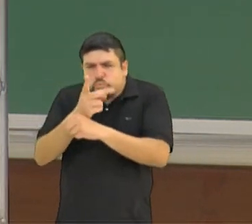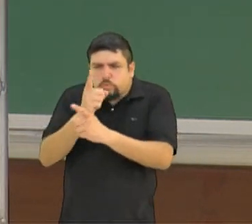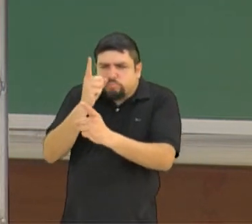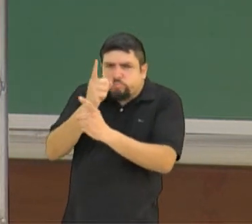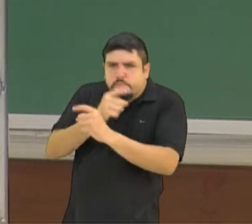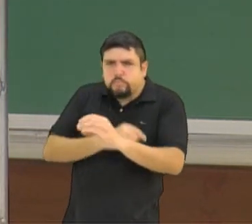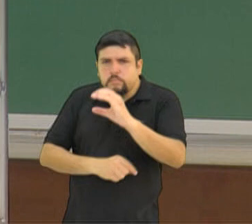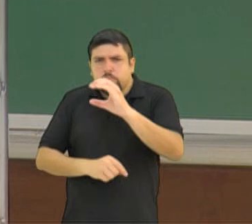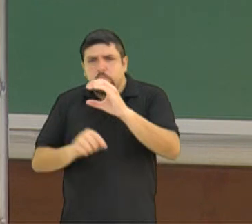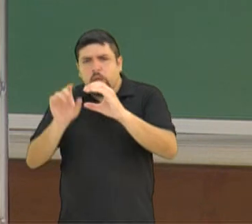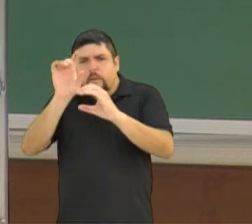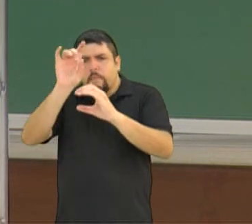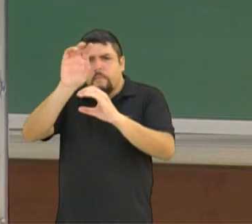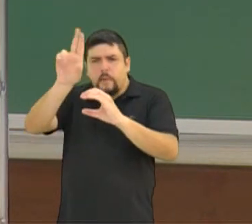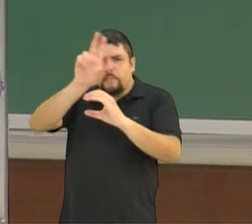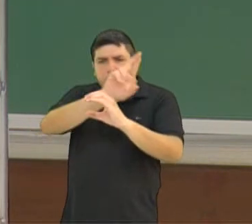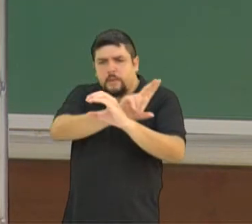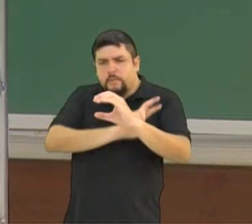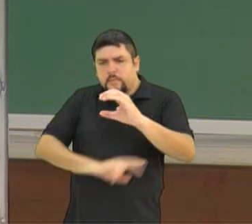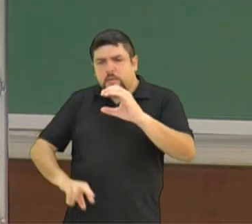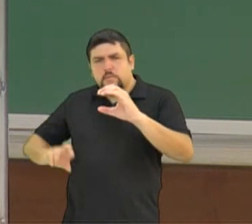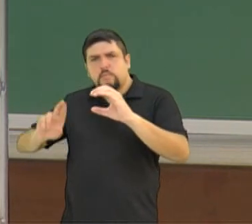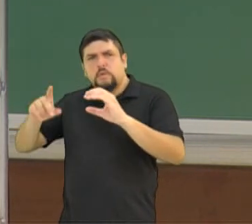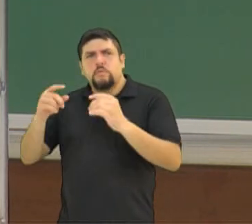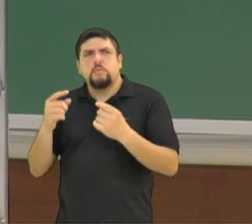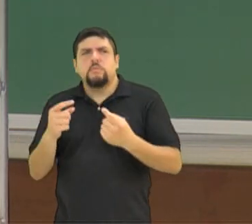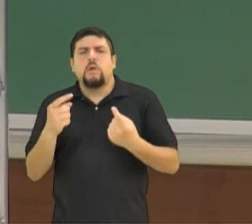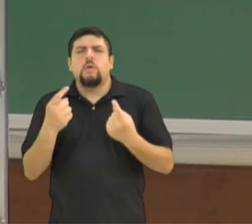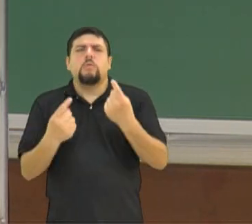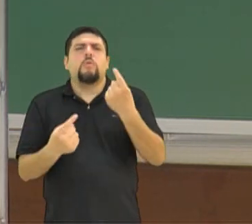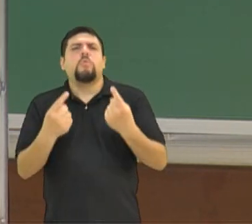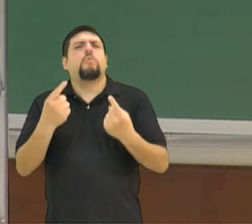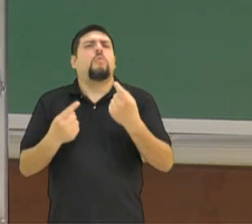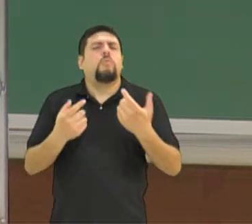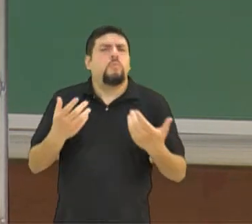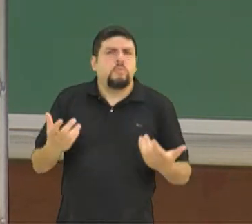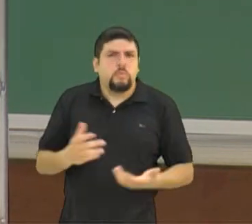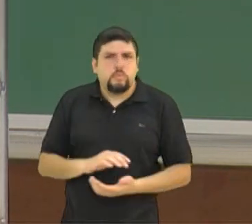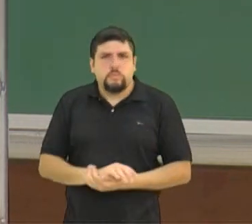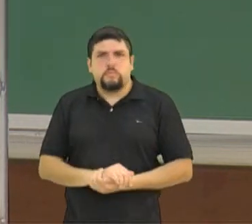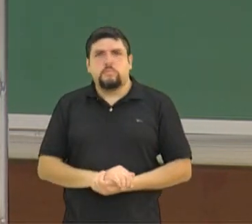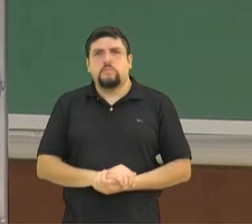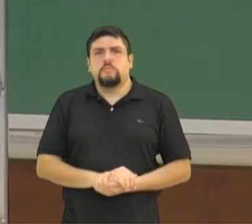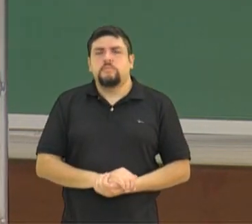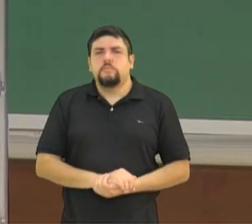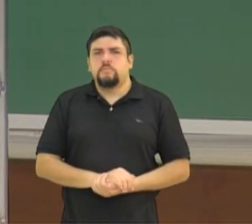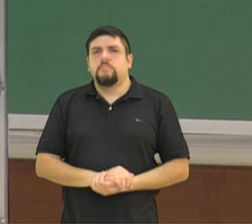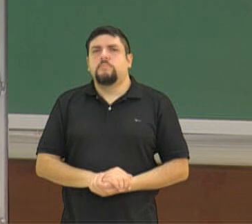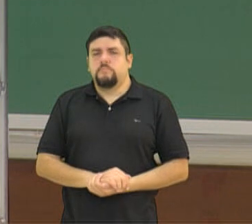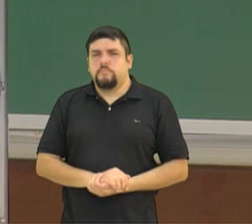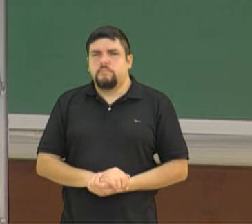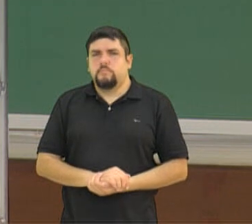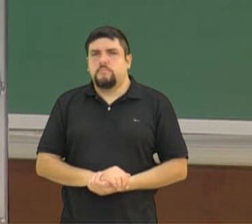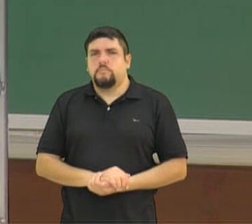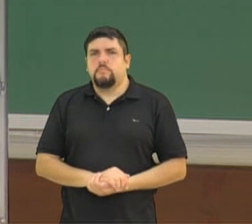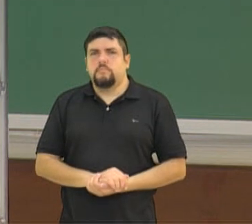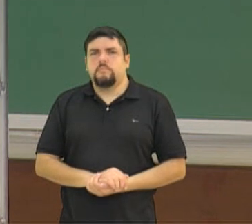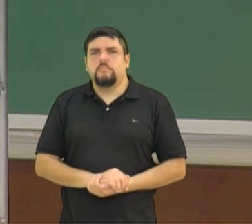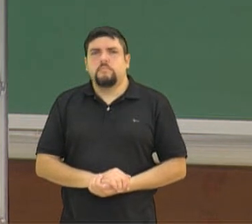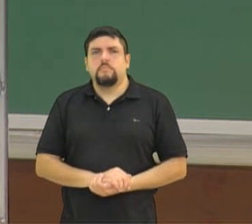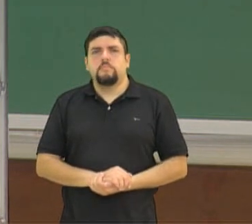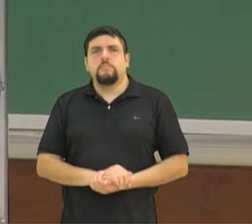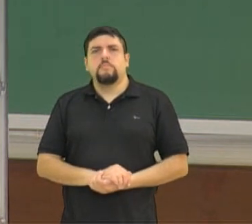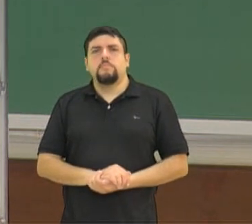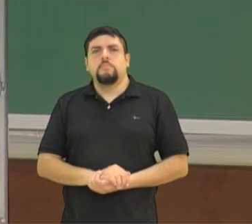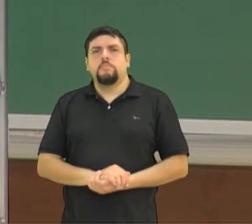na molécula da anfetamina, qual é o átomo de carbono que está representado, então, como carbono assimétrico, como carbono